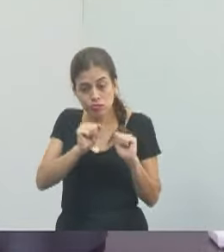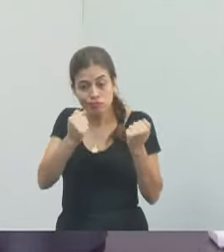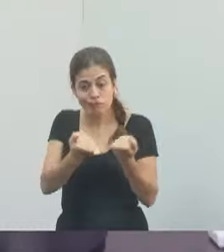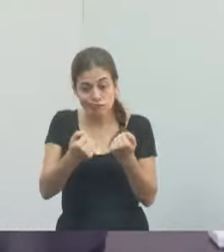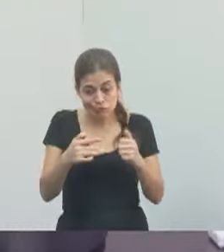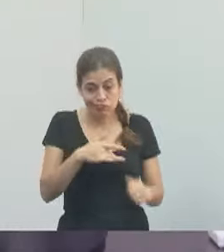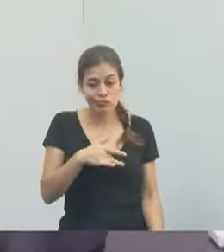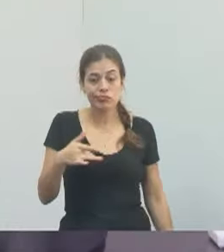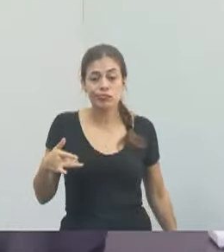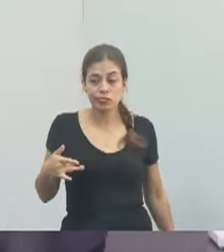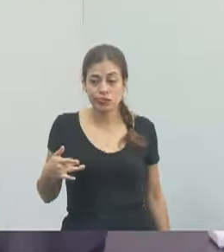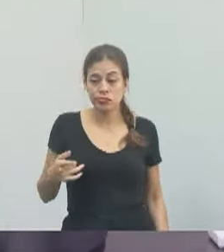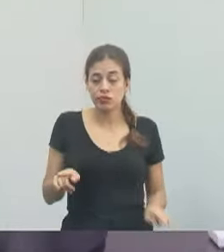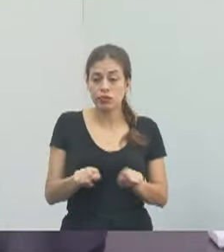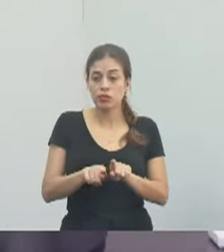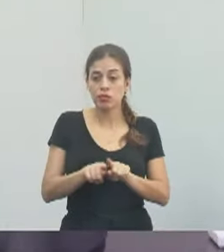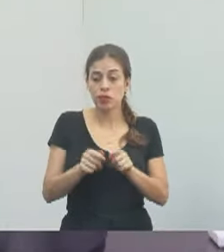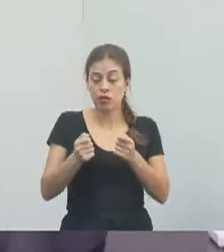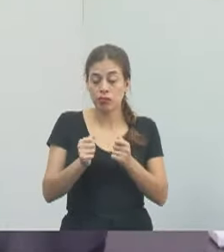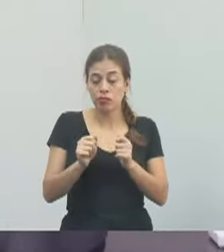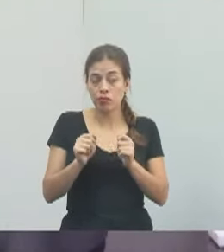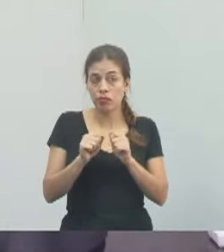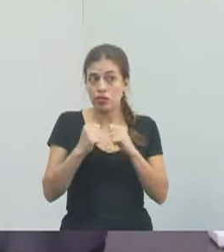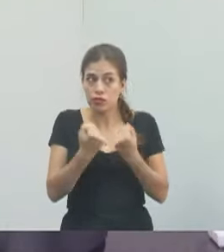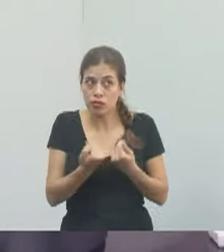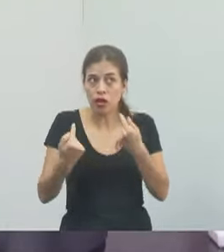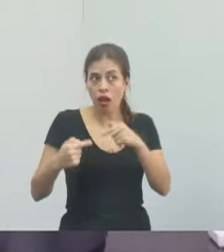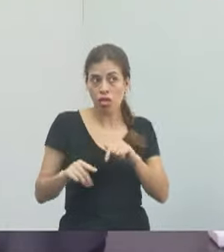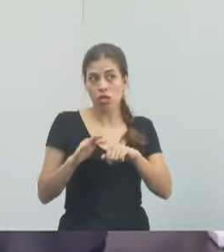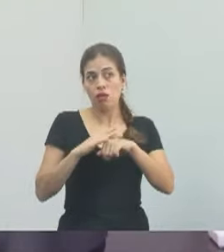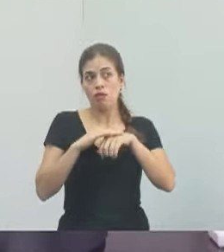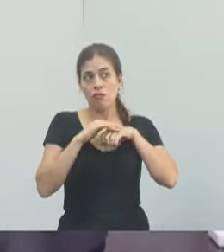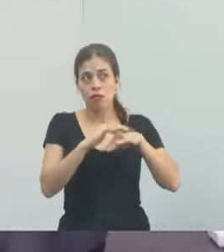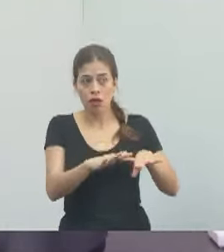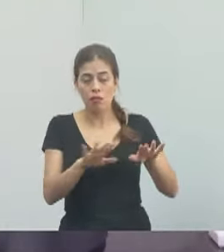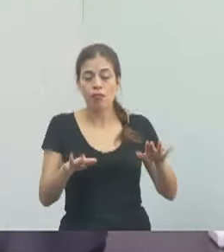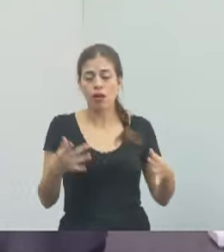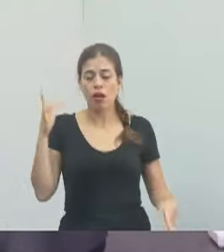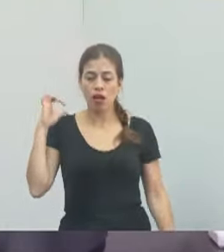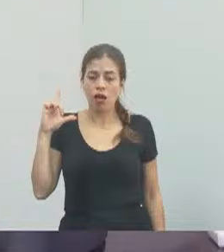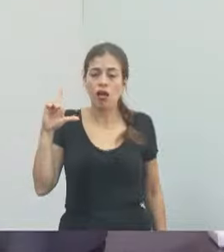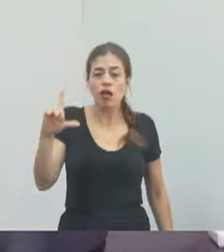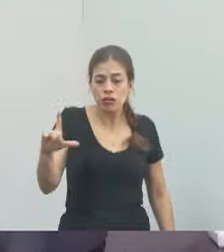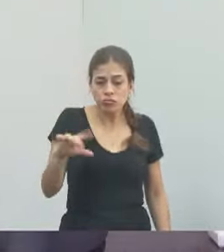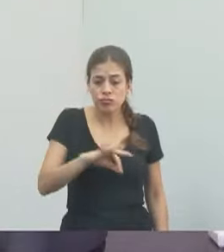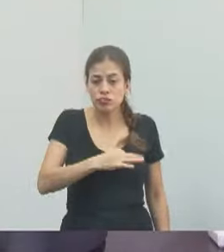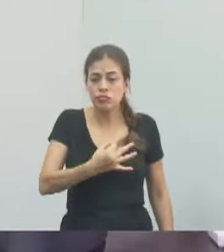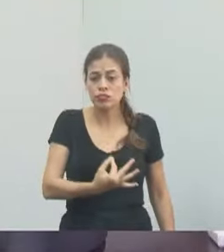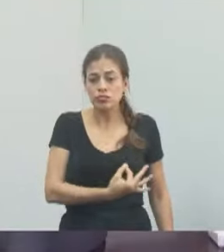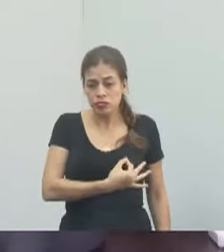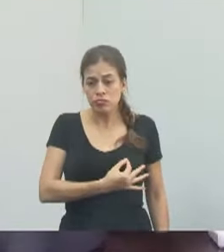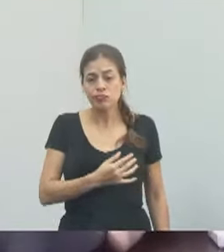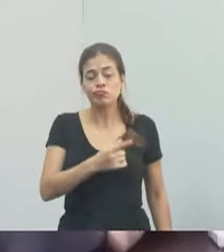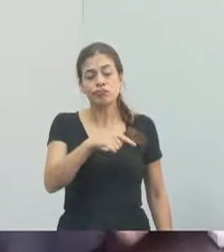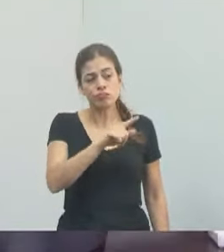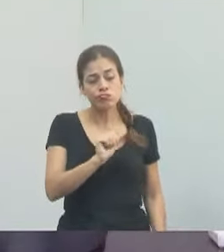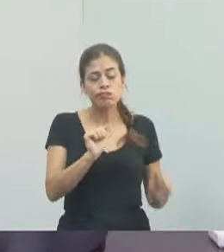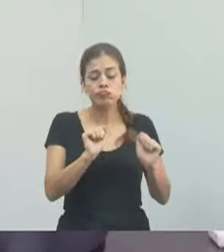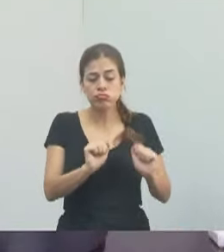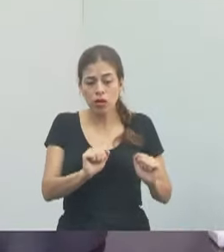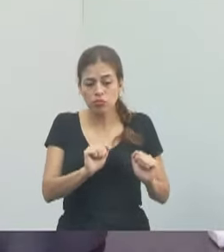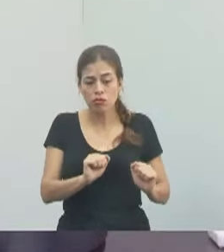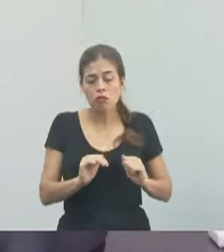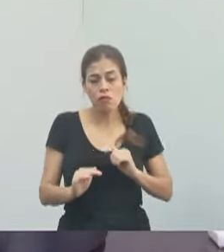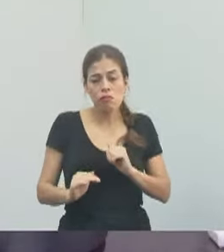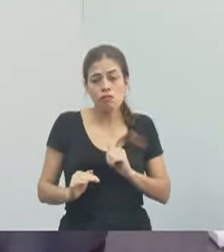saúde e combate as endemias do município para que a gente possa garantir o mínimo de dignidade e que eles possam então